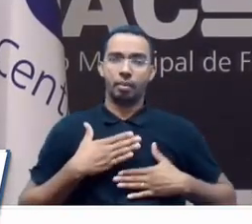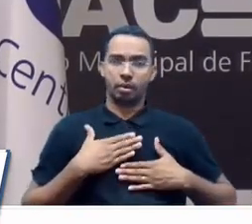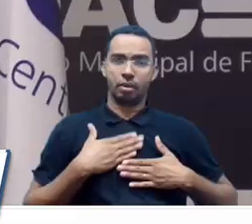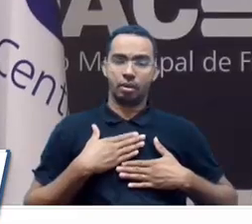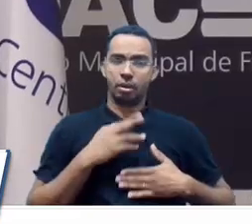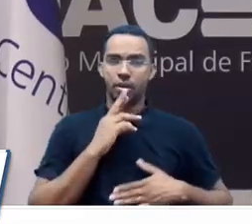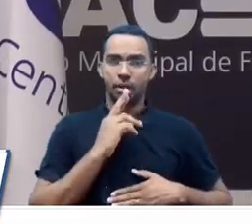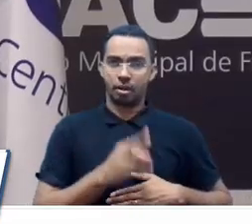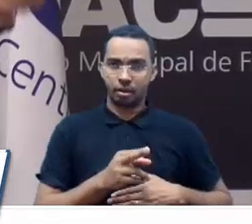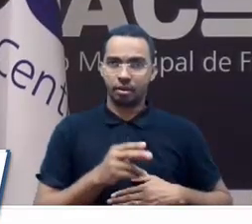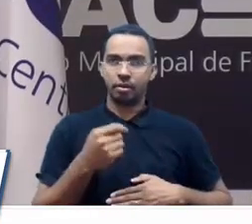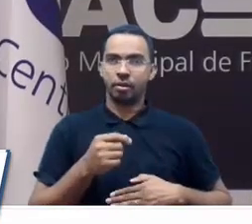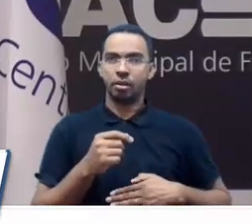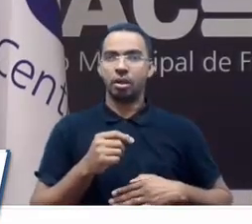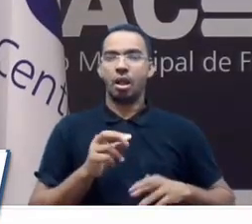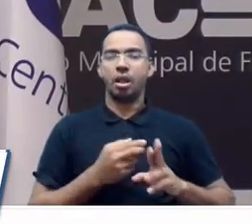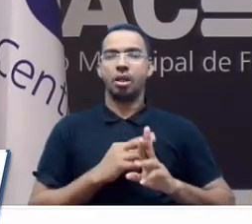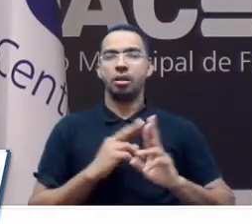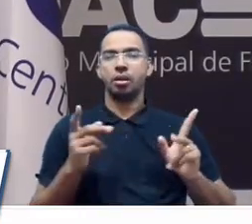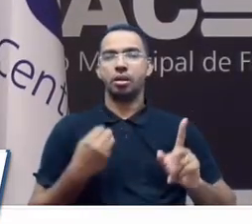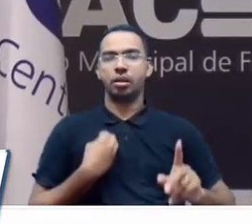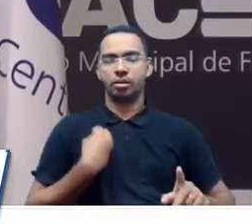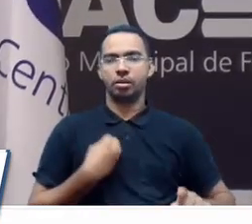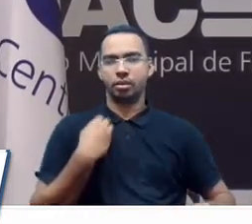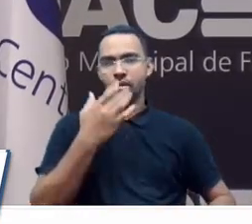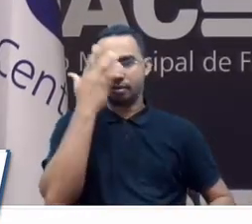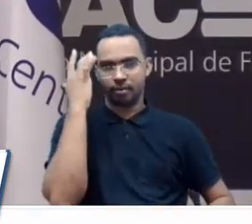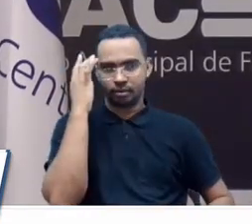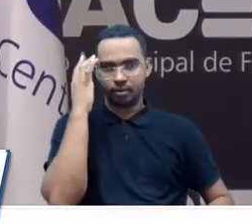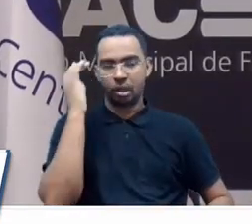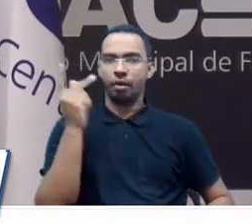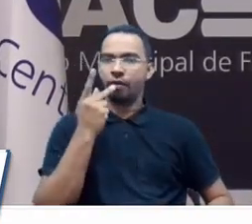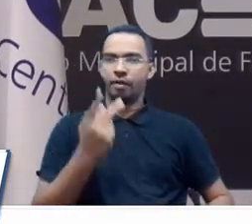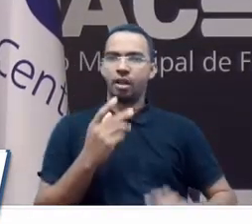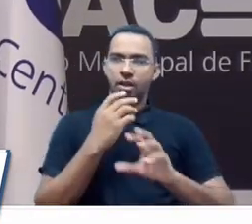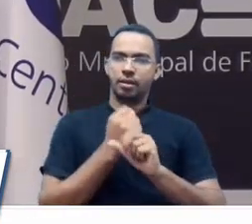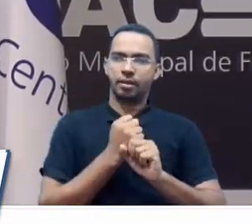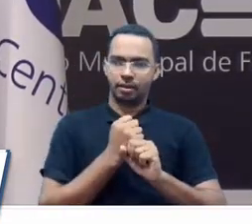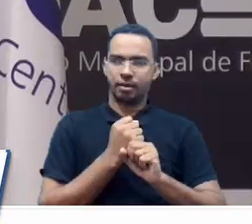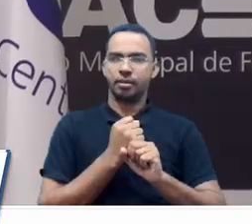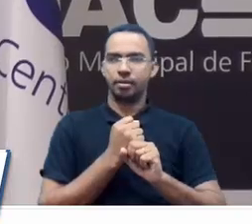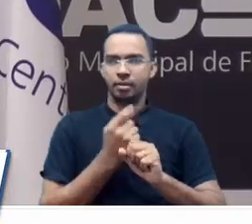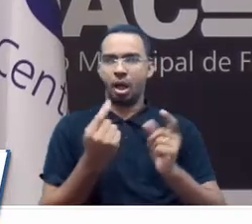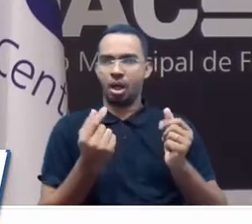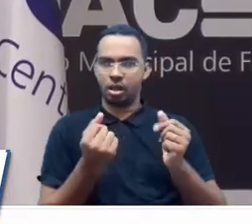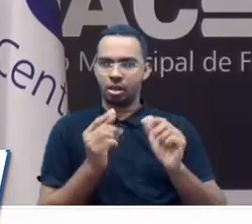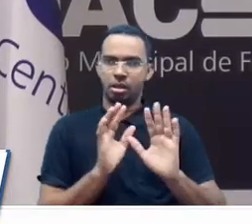resultado é o que faz a diferença na vida das pessoas. Nós estamos falando de um orçamento aqui. Ele falou, o dinheiro público não